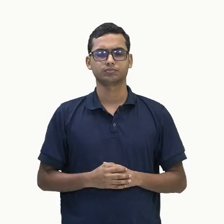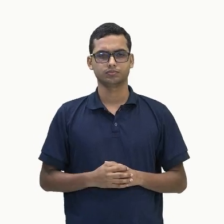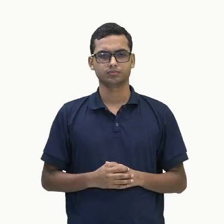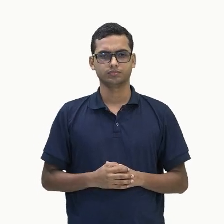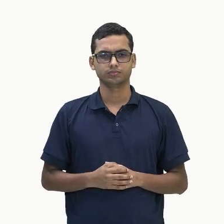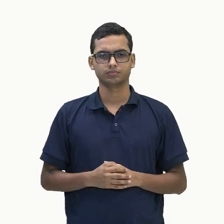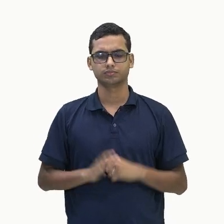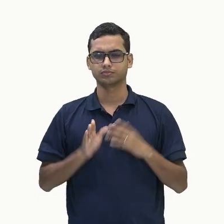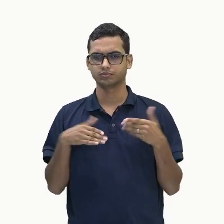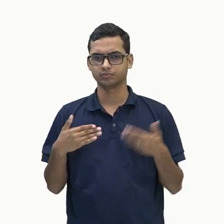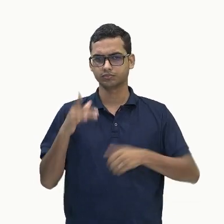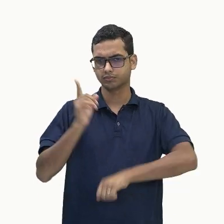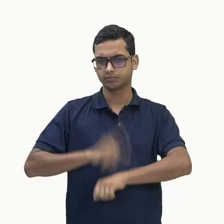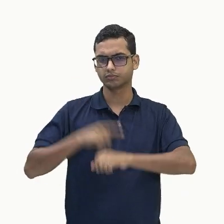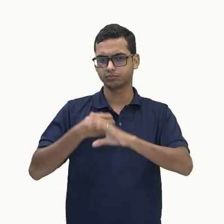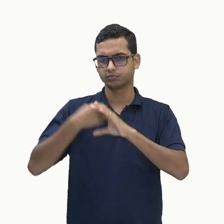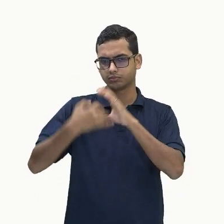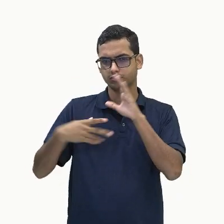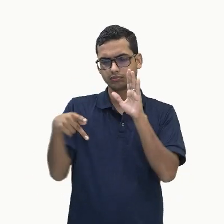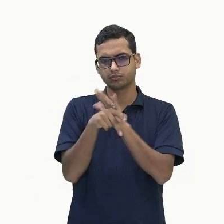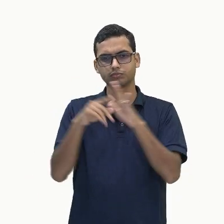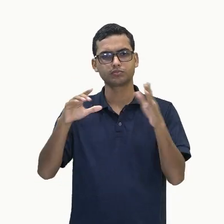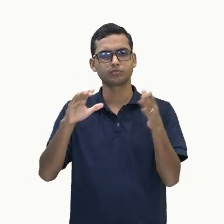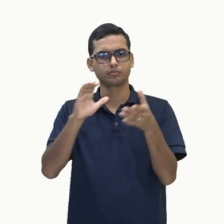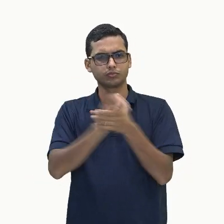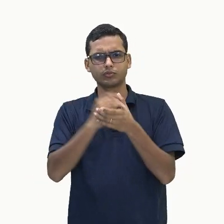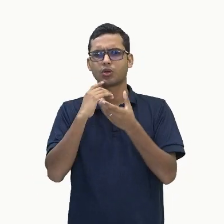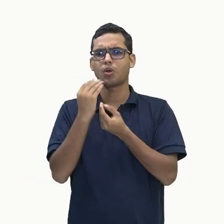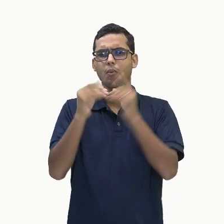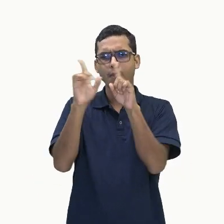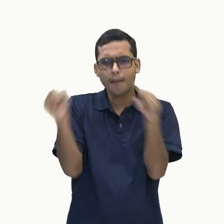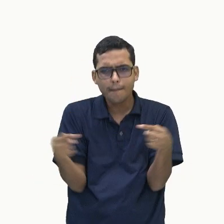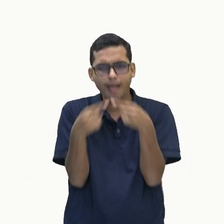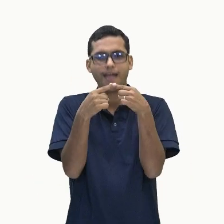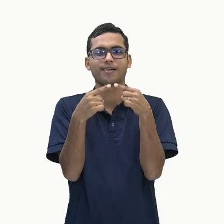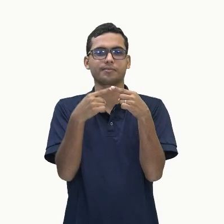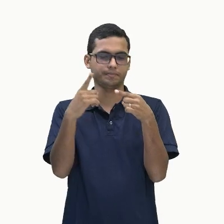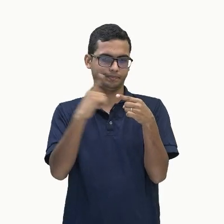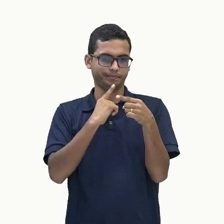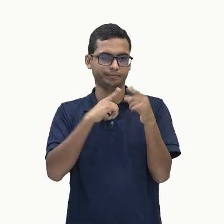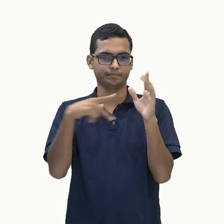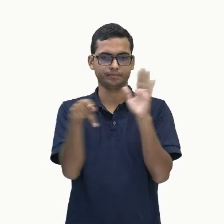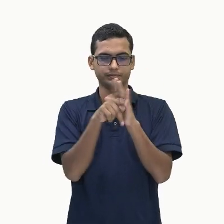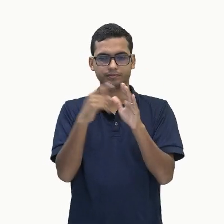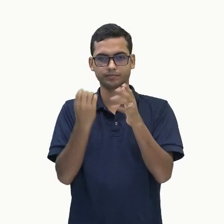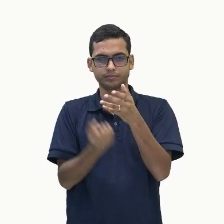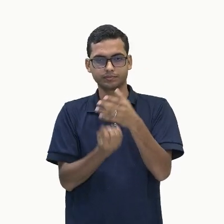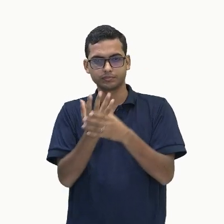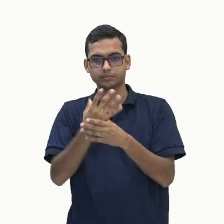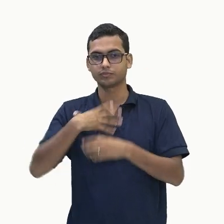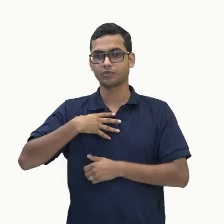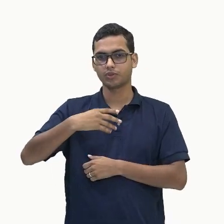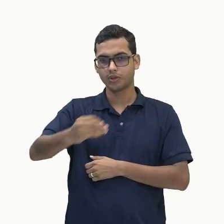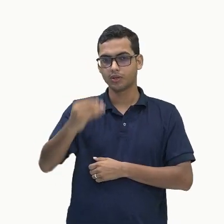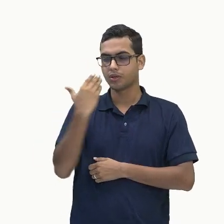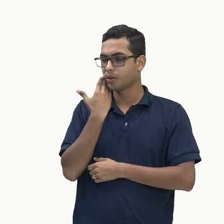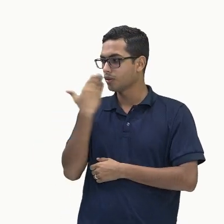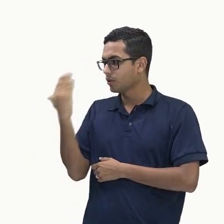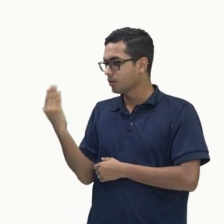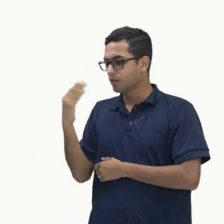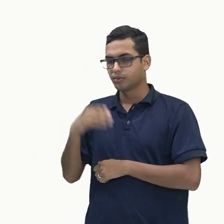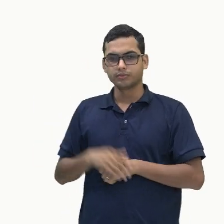Quando sai um traço deste casamento e se estende, se prolonga, nós temos aqui o que seriam a prole,